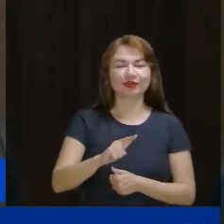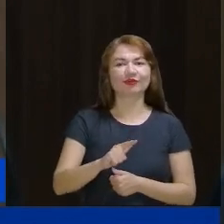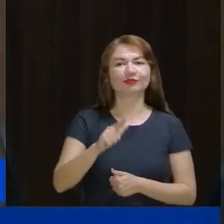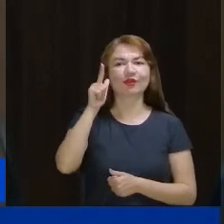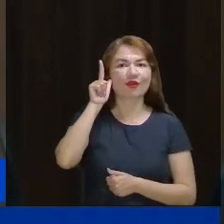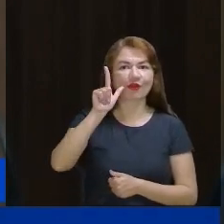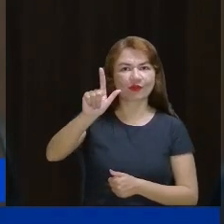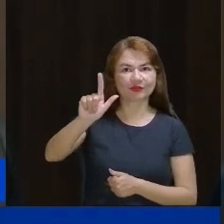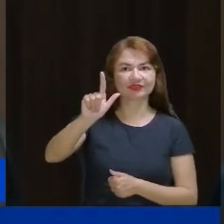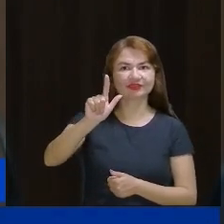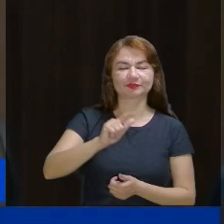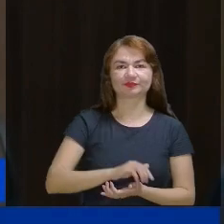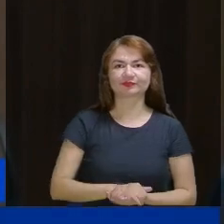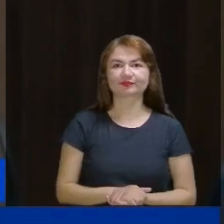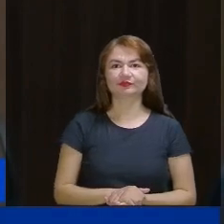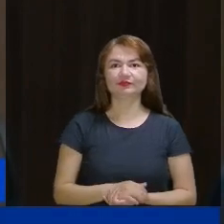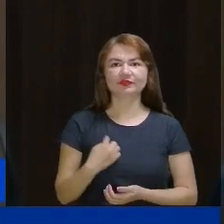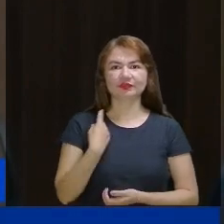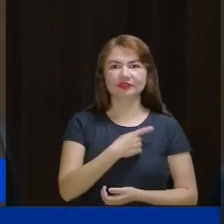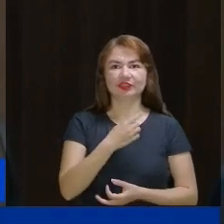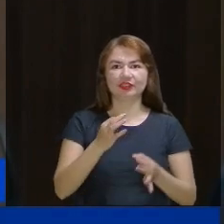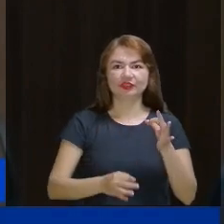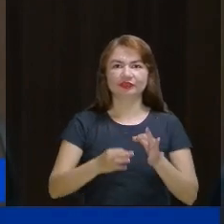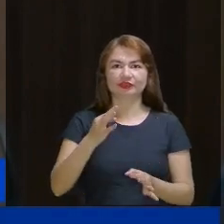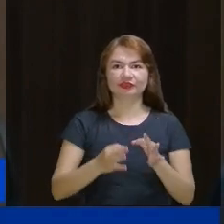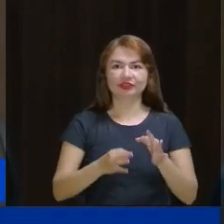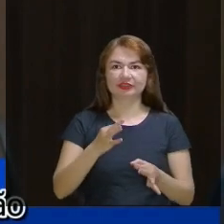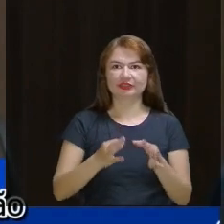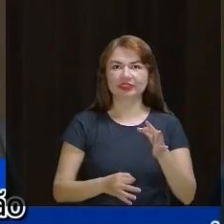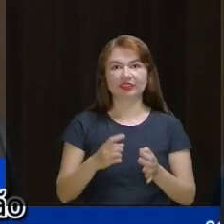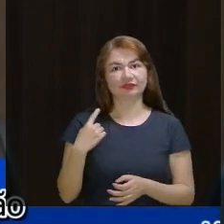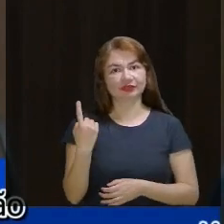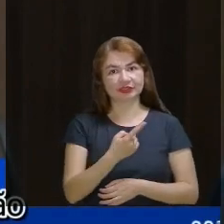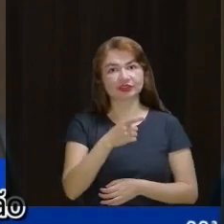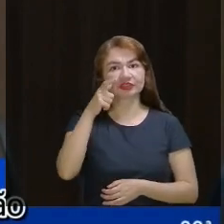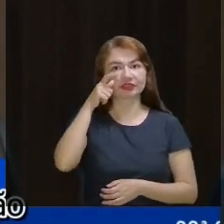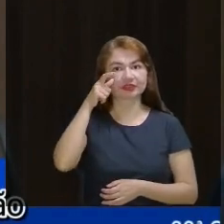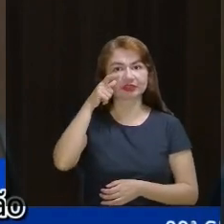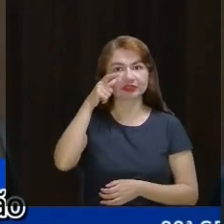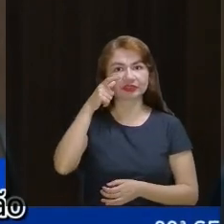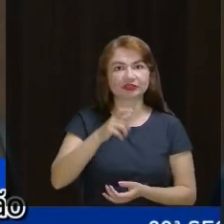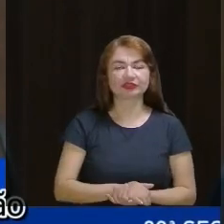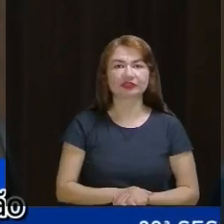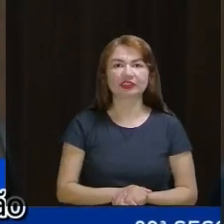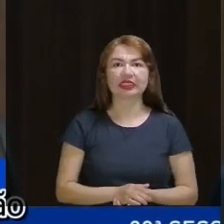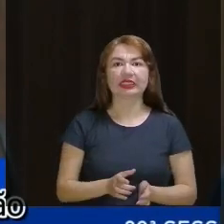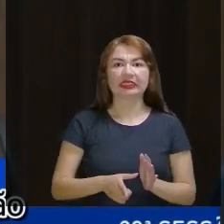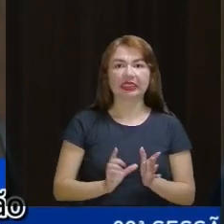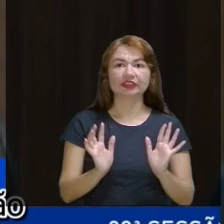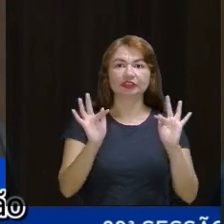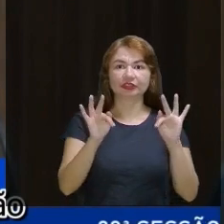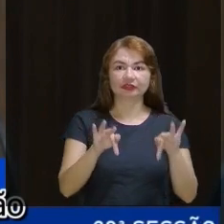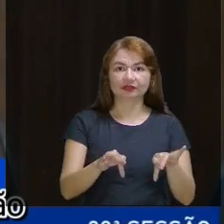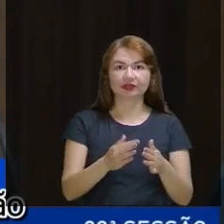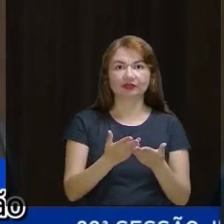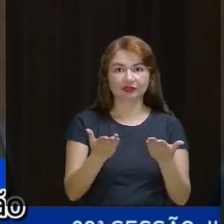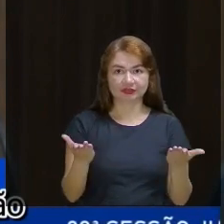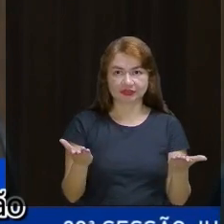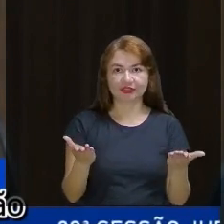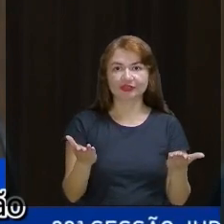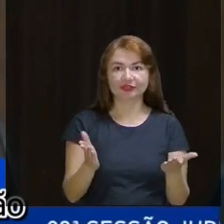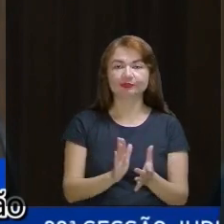e reconhecidos. A nossa justiça, a vocês que estão nos assistindo. Foco no desembargador João Lages, presidente do TRE Amapá.